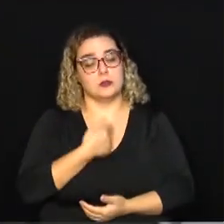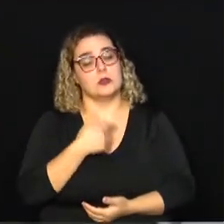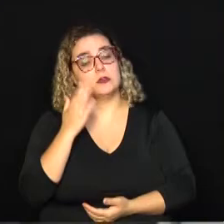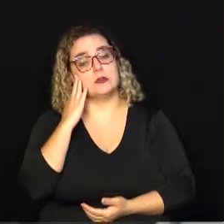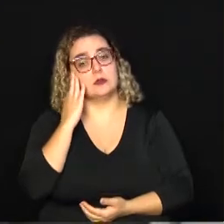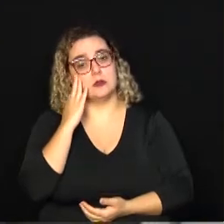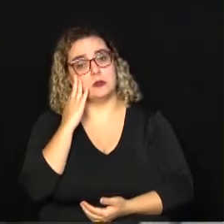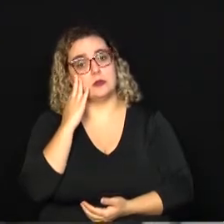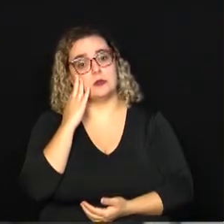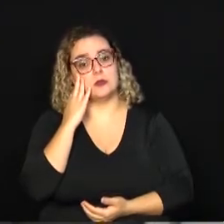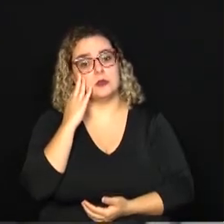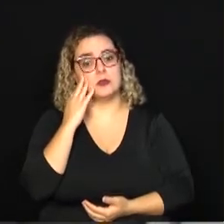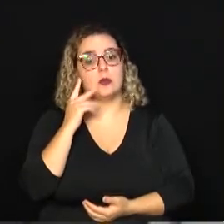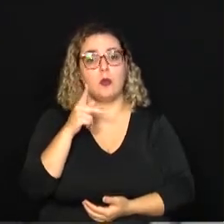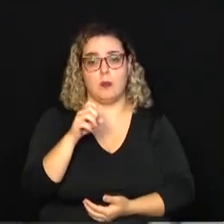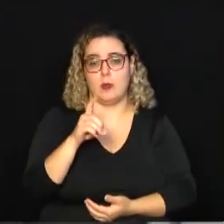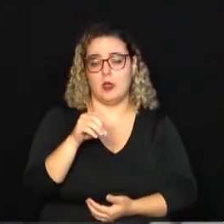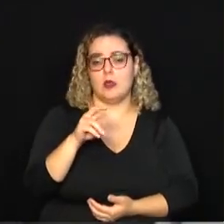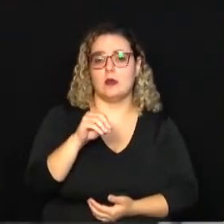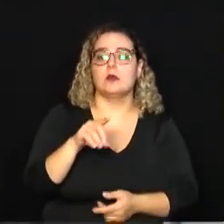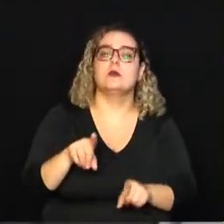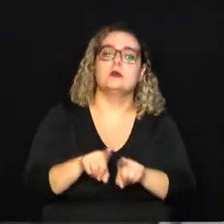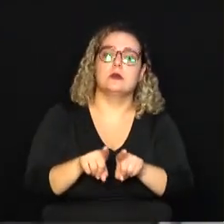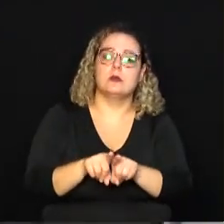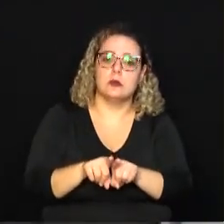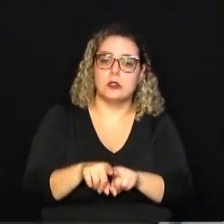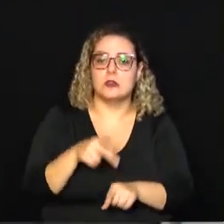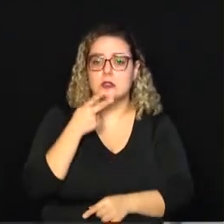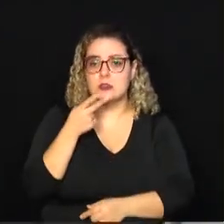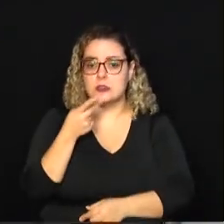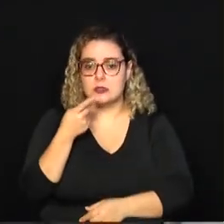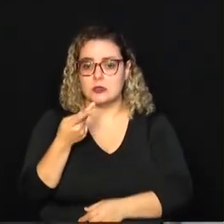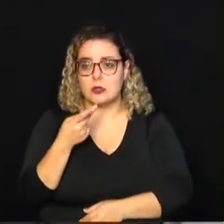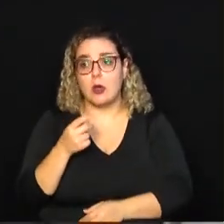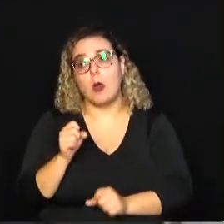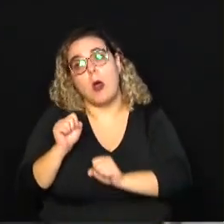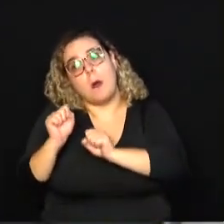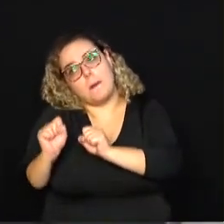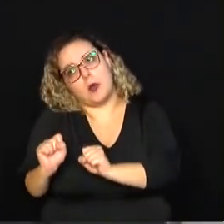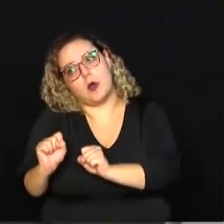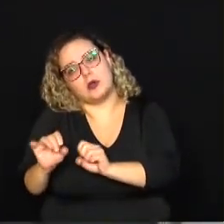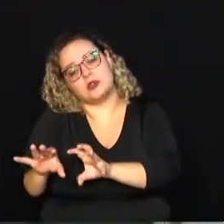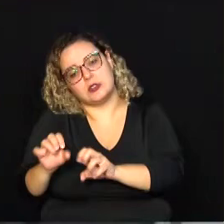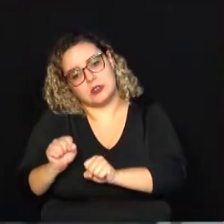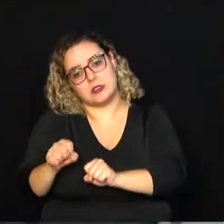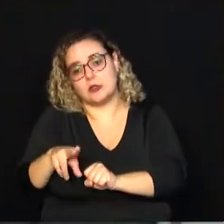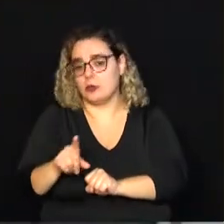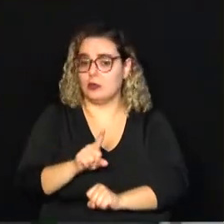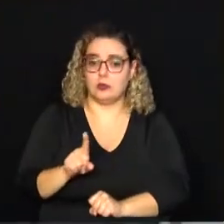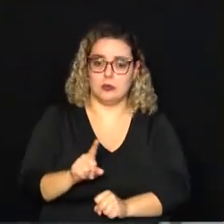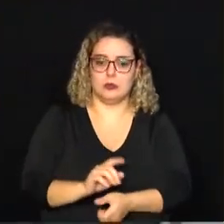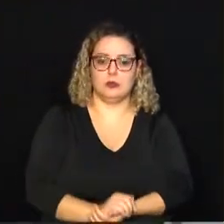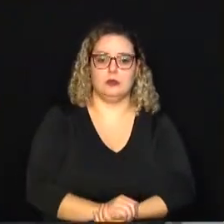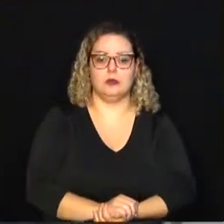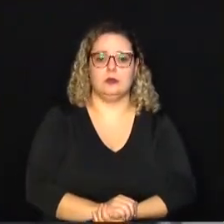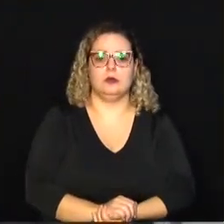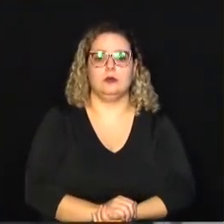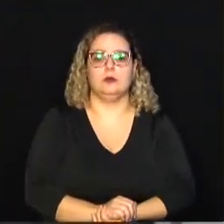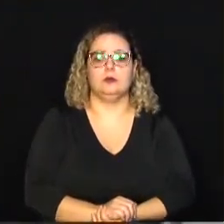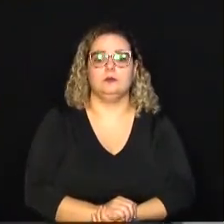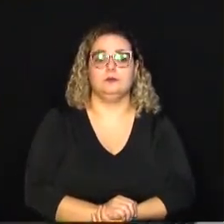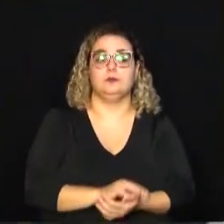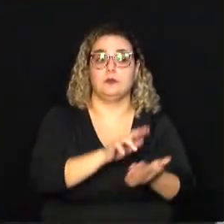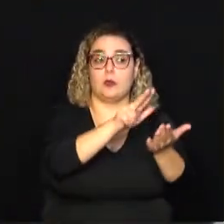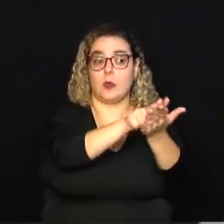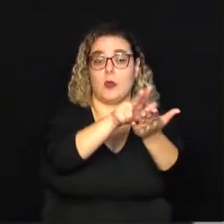executivo aposta em algumas medidas e outras não. Essa questão do manejo da pandemia a partir só dos leitos de UTI, a